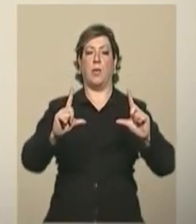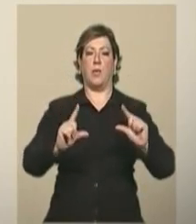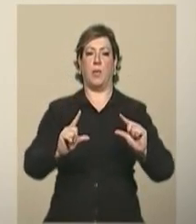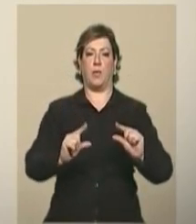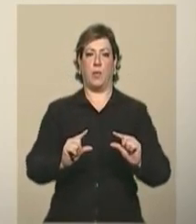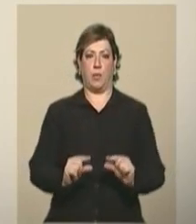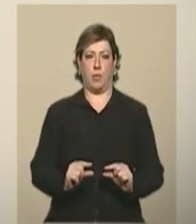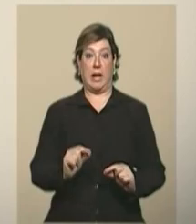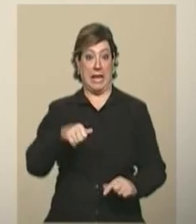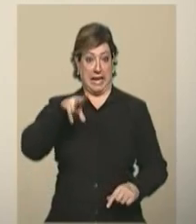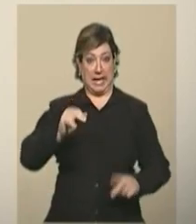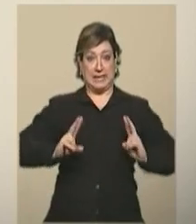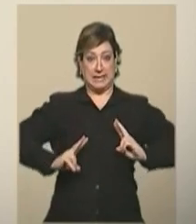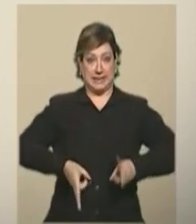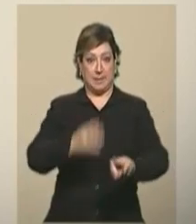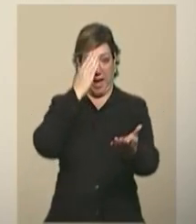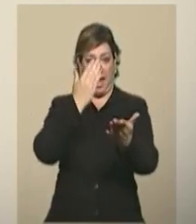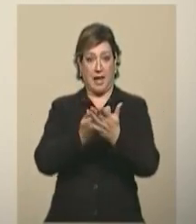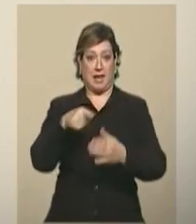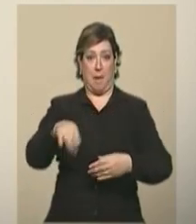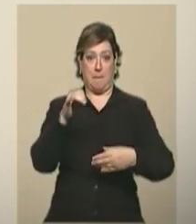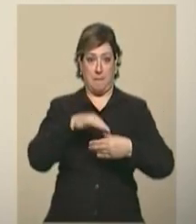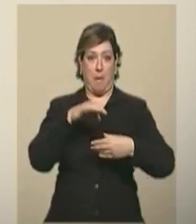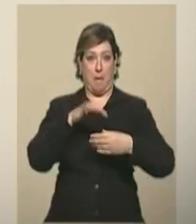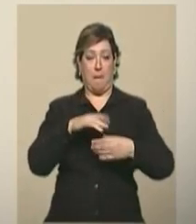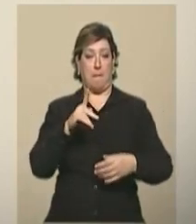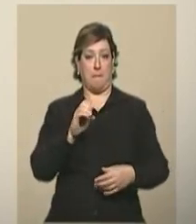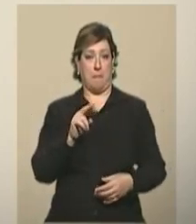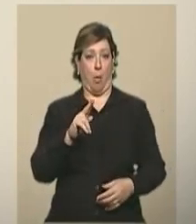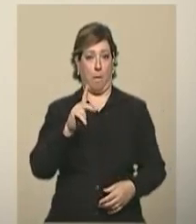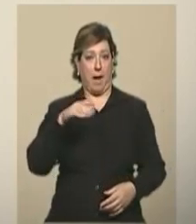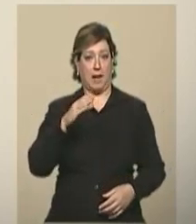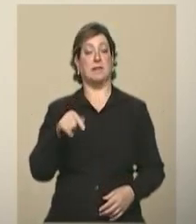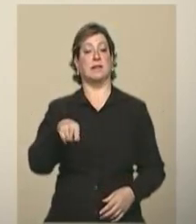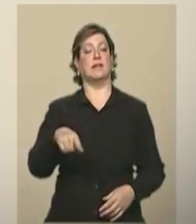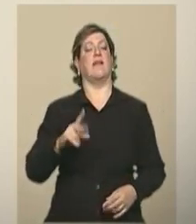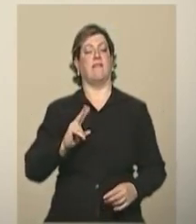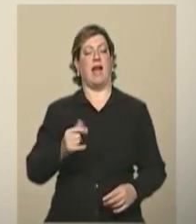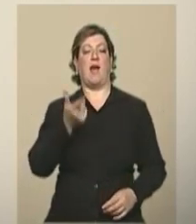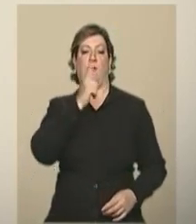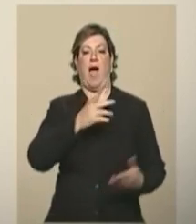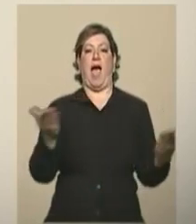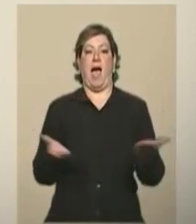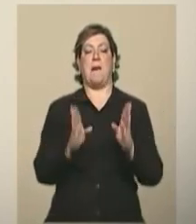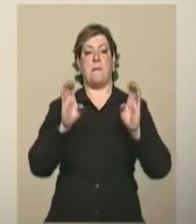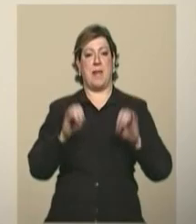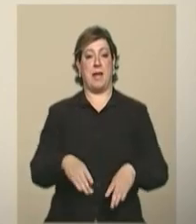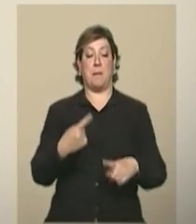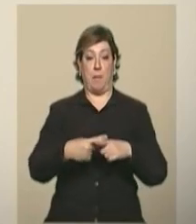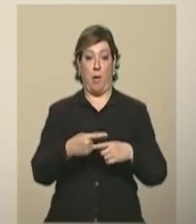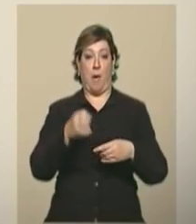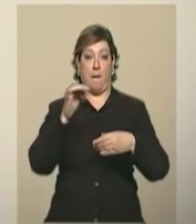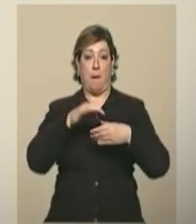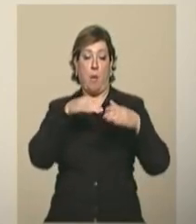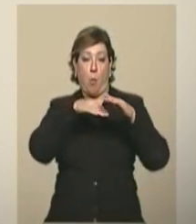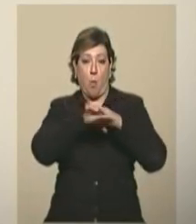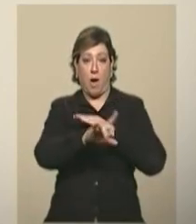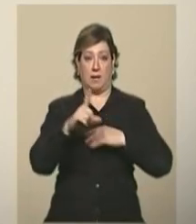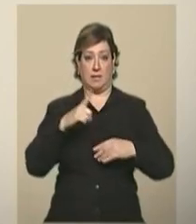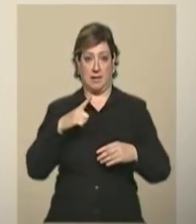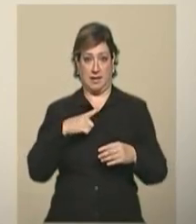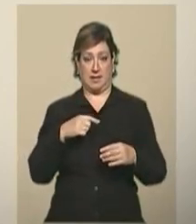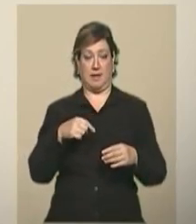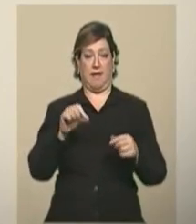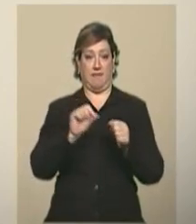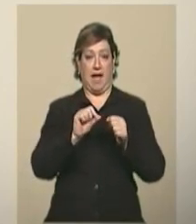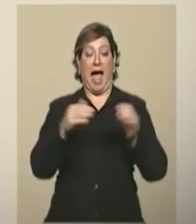e apostou na caderneta, durante todo esse tempo será recompensado. As poupanças depositadas até